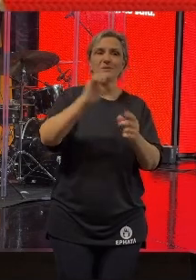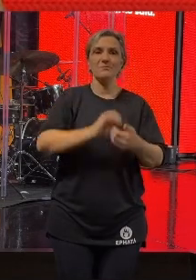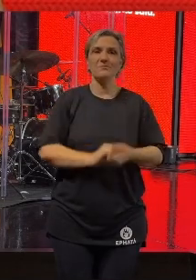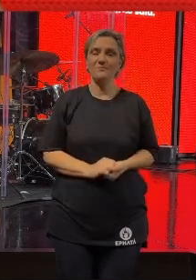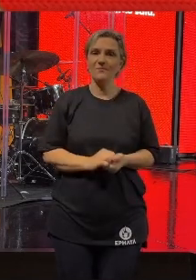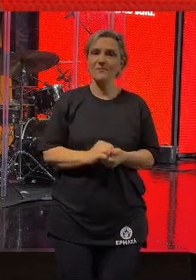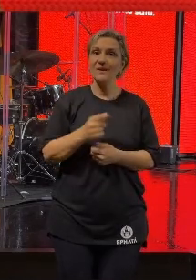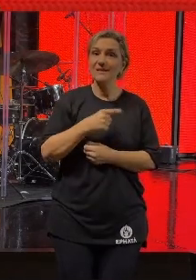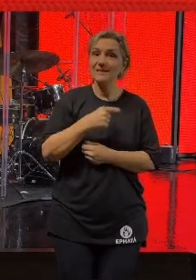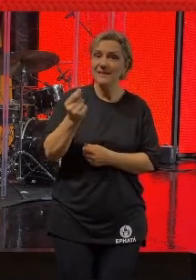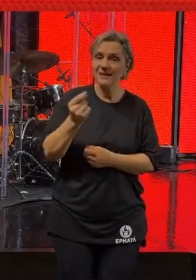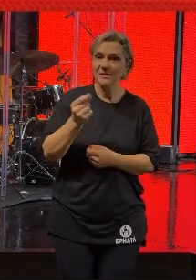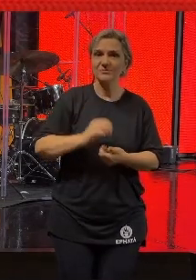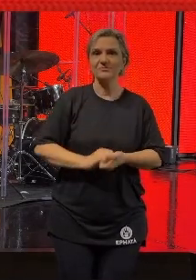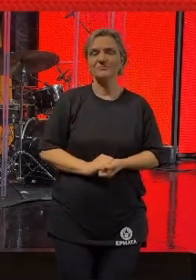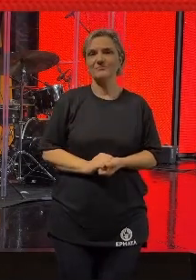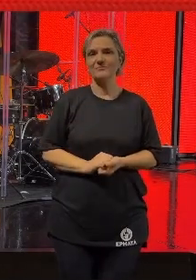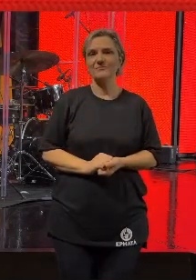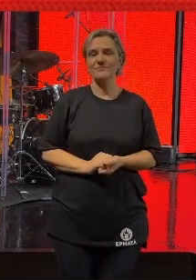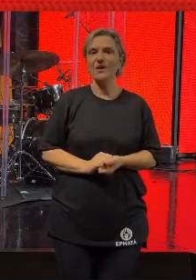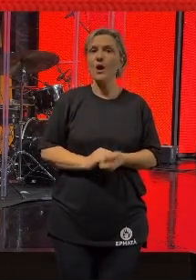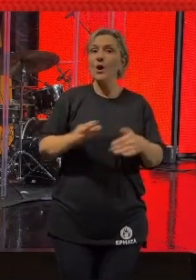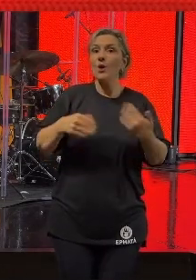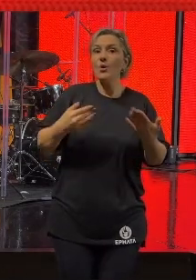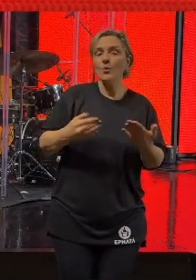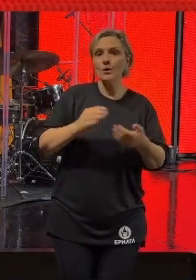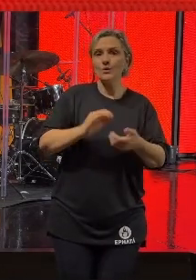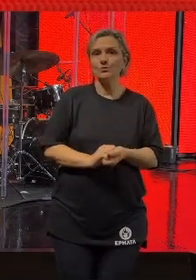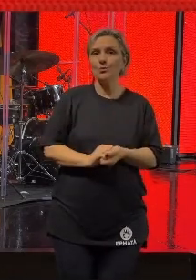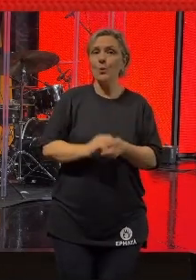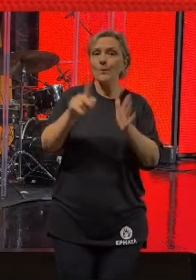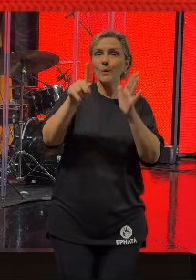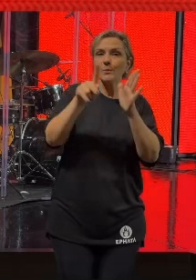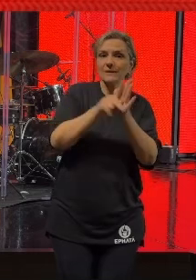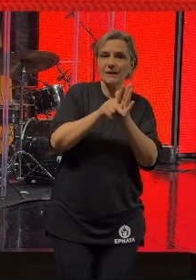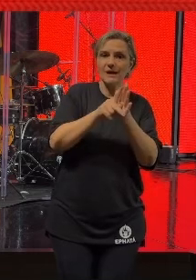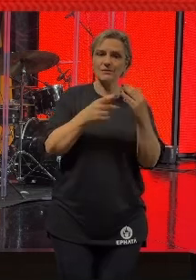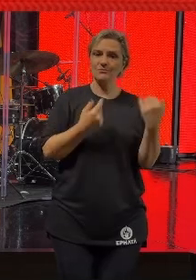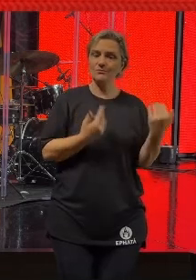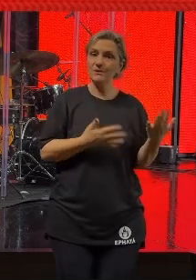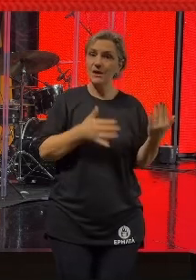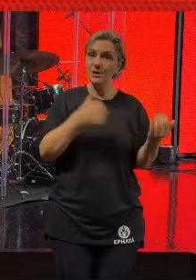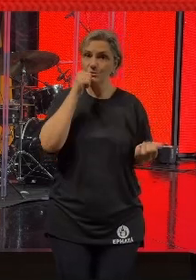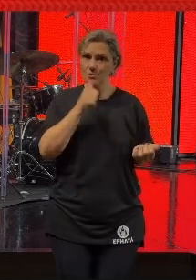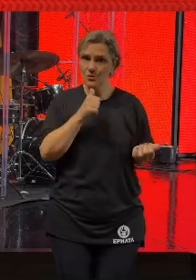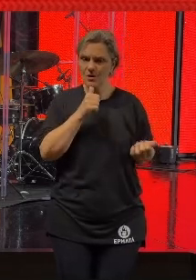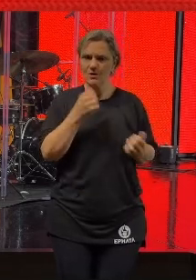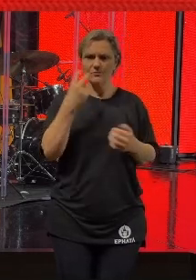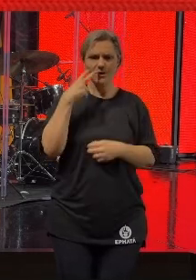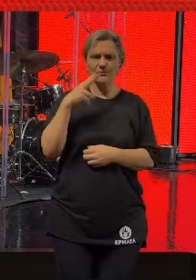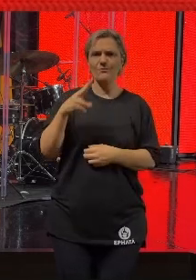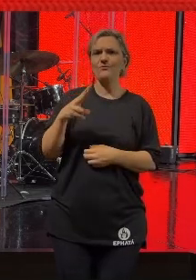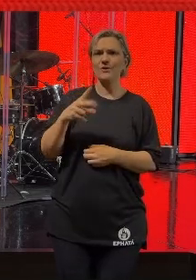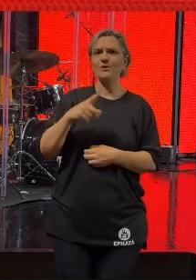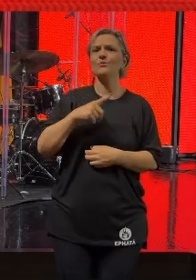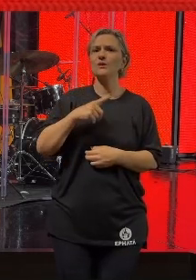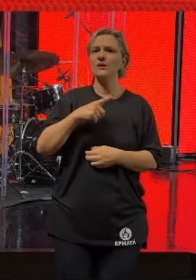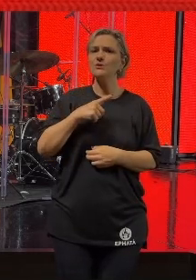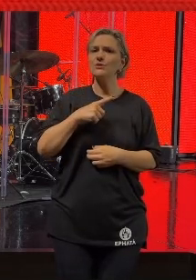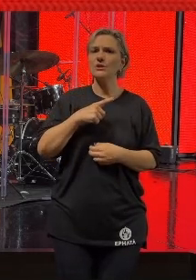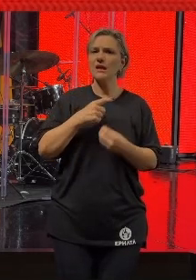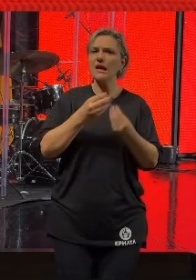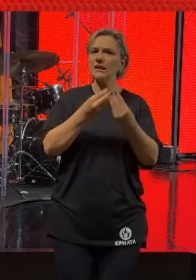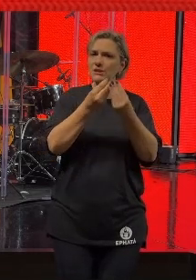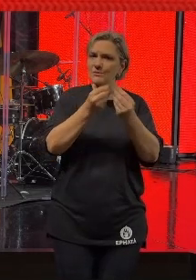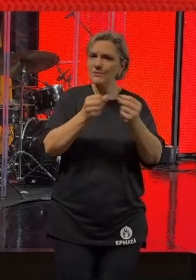passa. Quando os donos da jovem segunda resistência viram que se havia desfeito